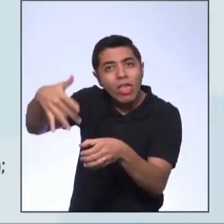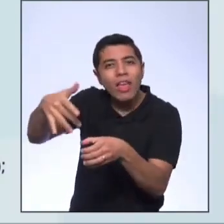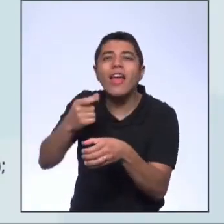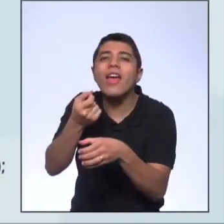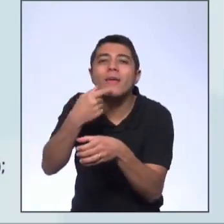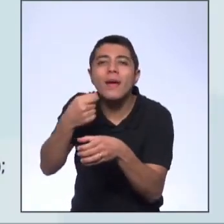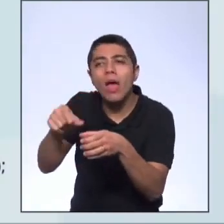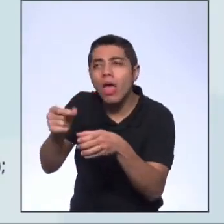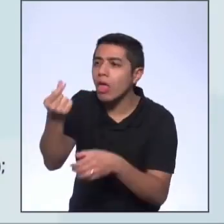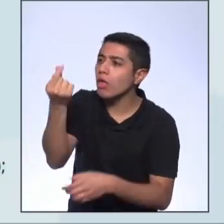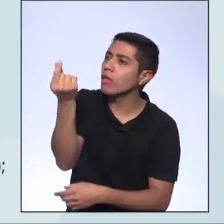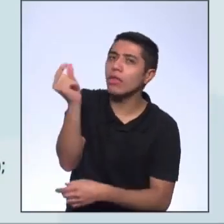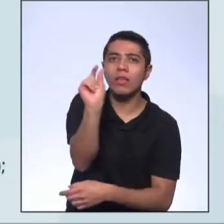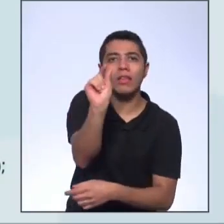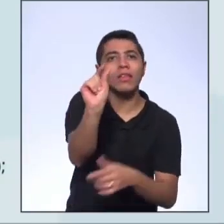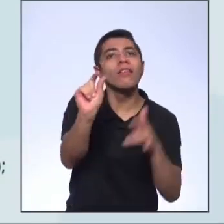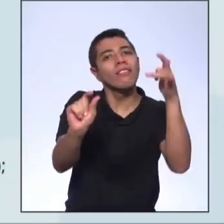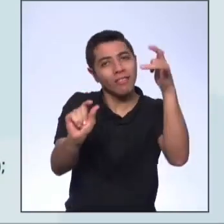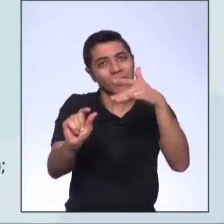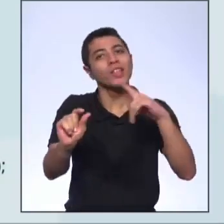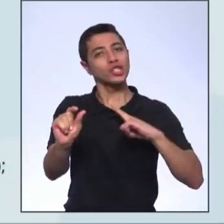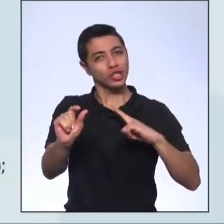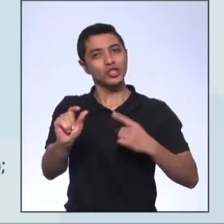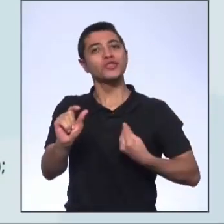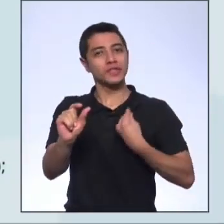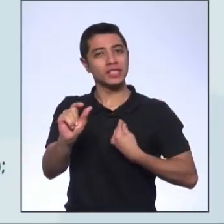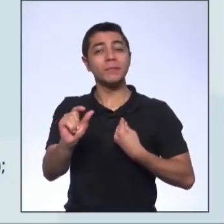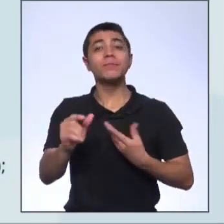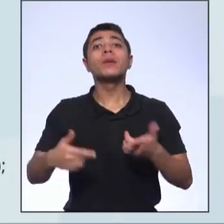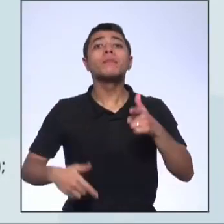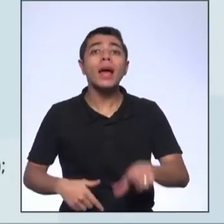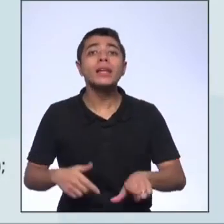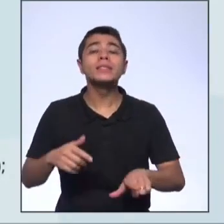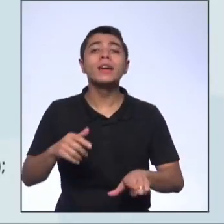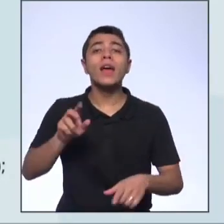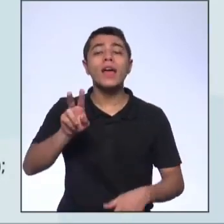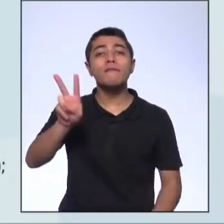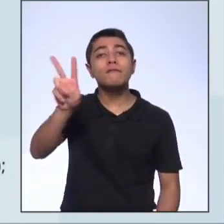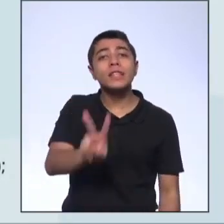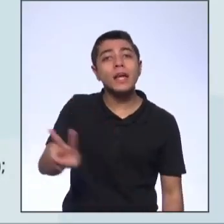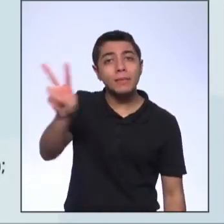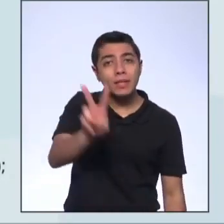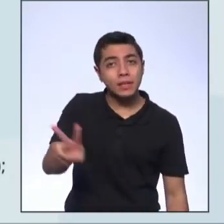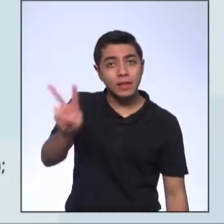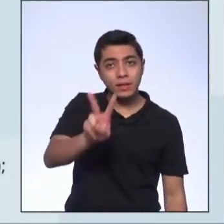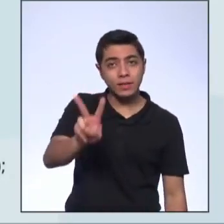de antibióticos, vitaminas e outros medicamentos, né, que a gente